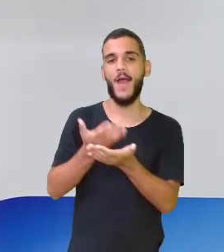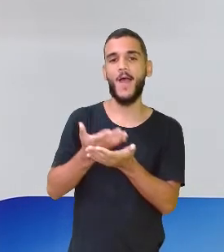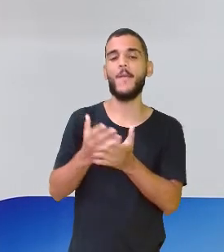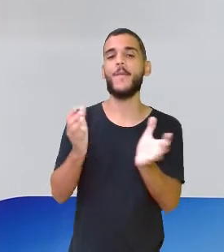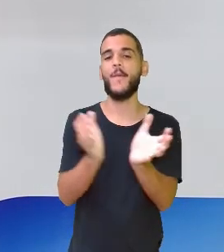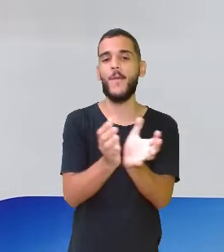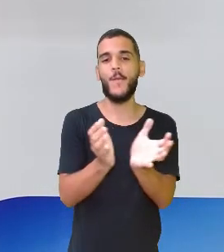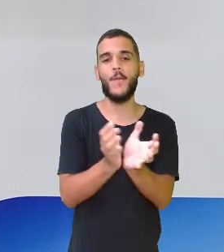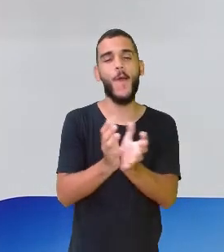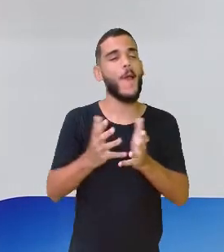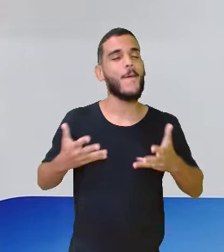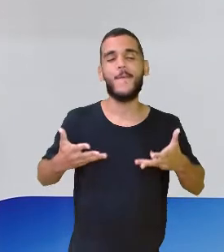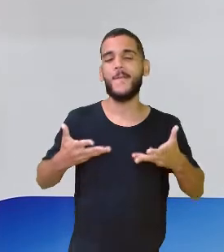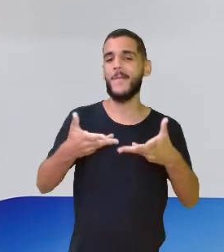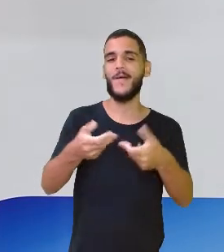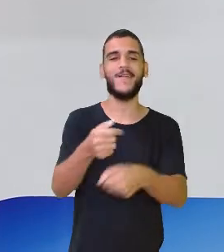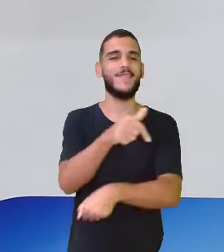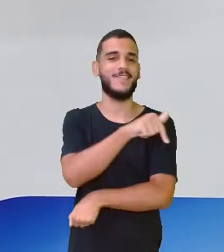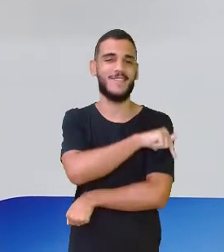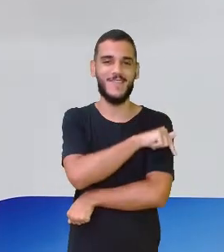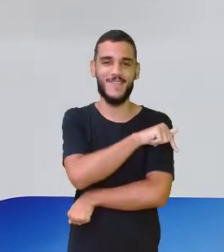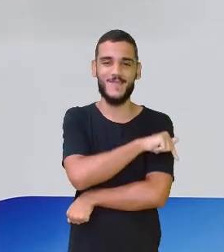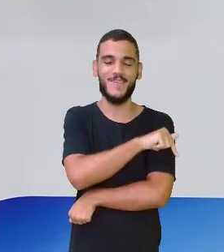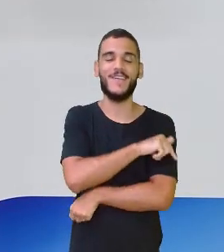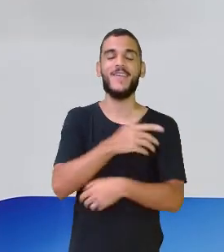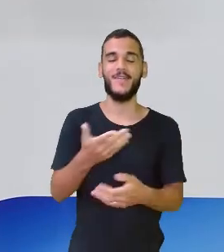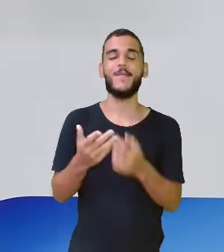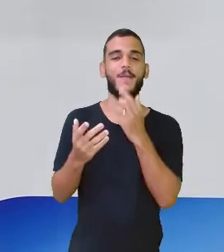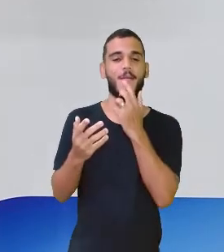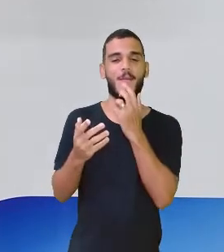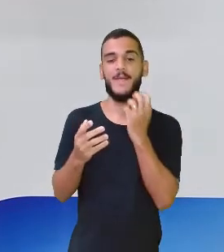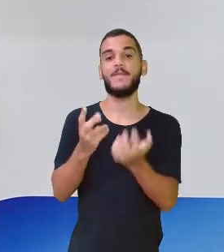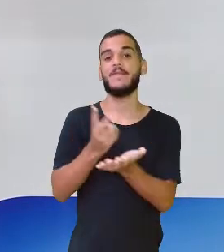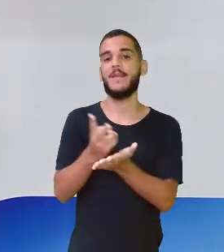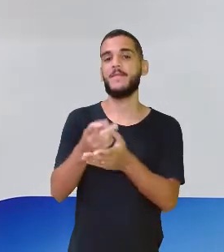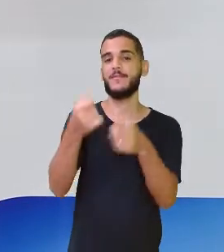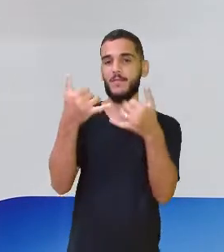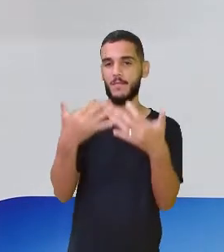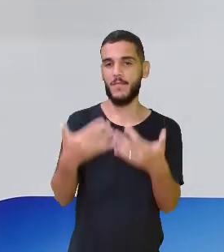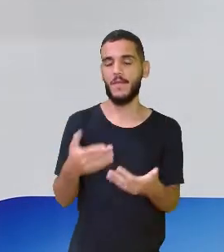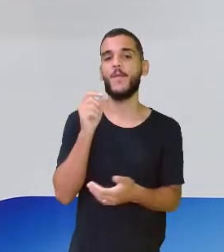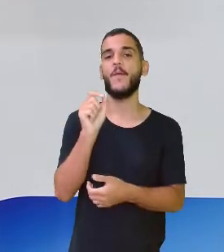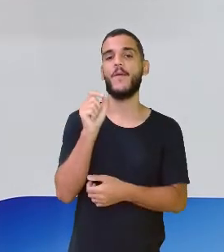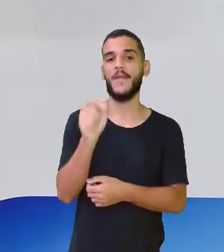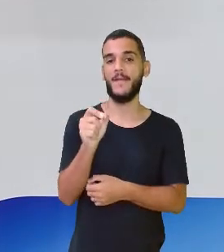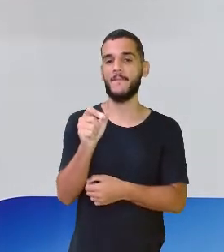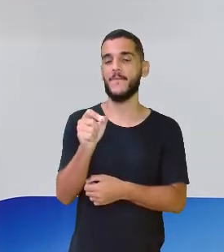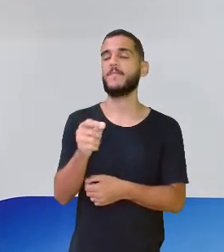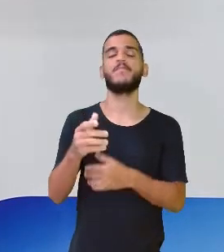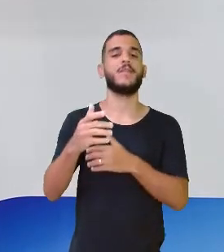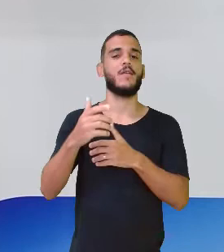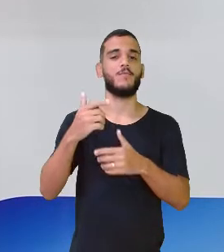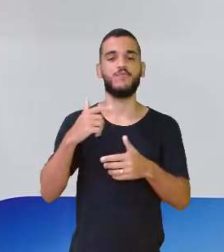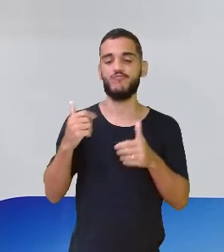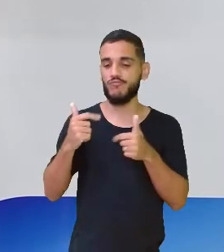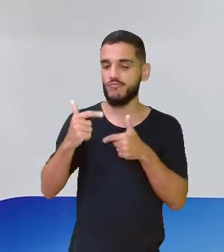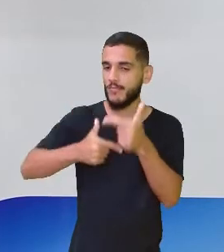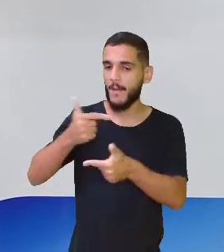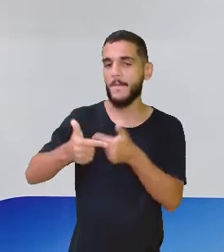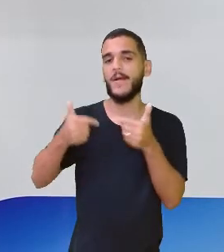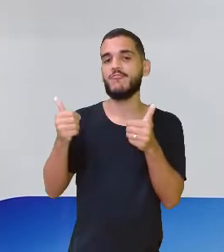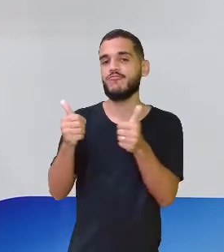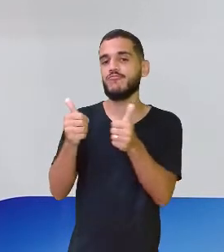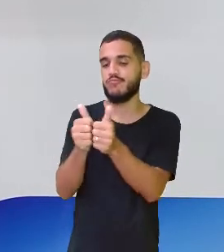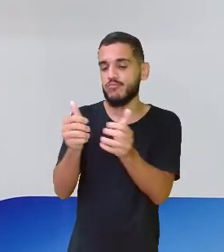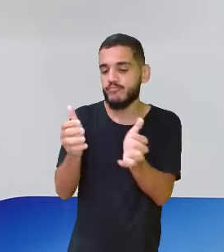maravilhosa do 7º ano. E como eu costumo dizer, a gente aqui trabalha em equipe. Temos toda